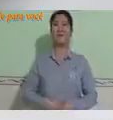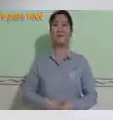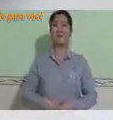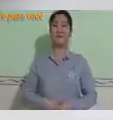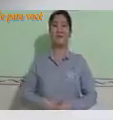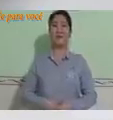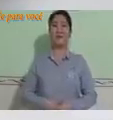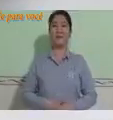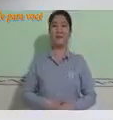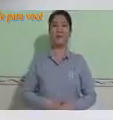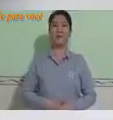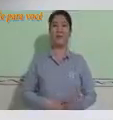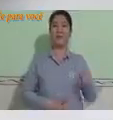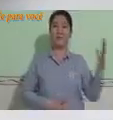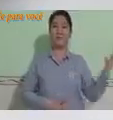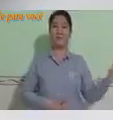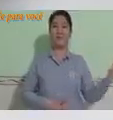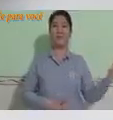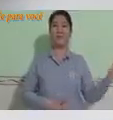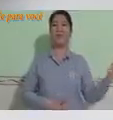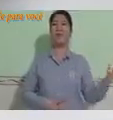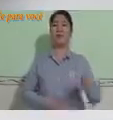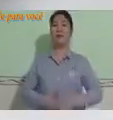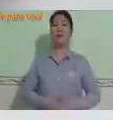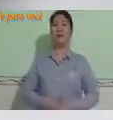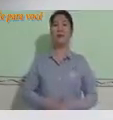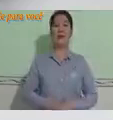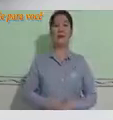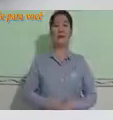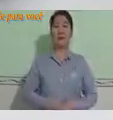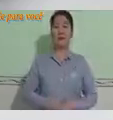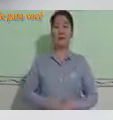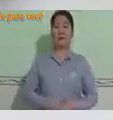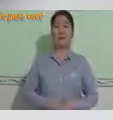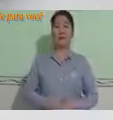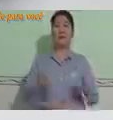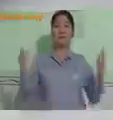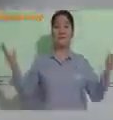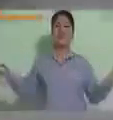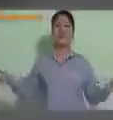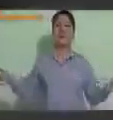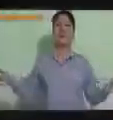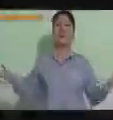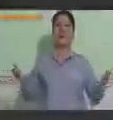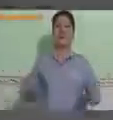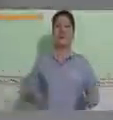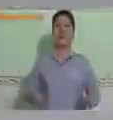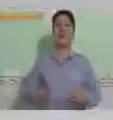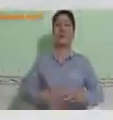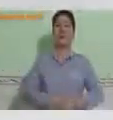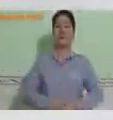composto pelos minerais sódio e cloreto, sendo que, diariamente, so acento agudo